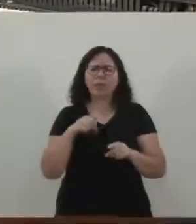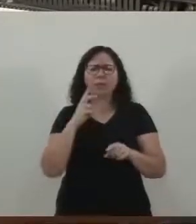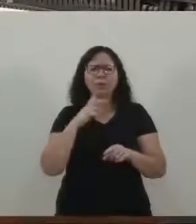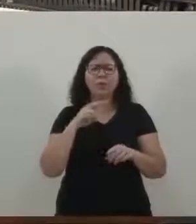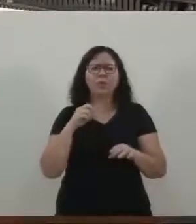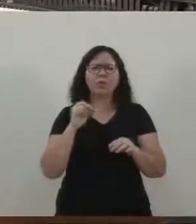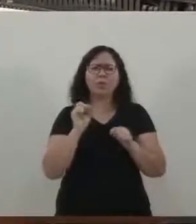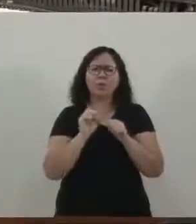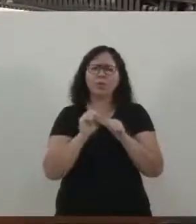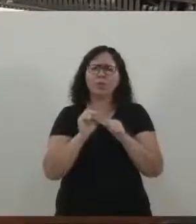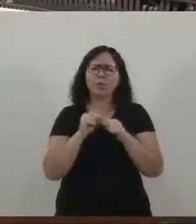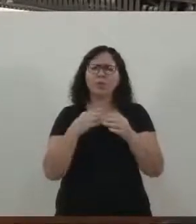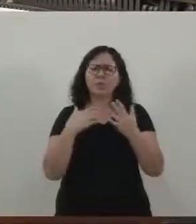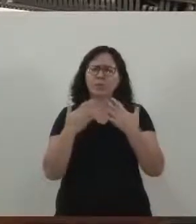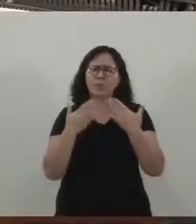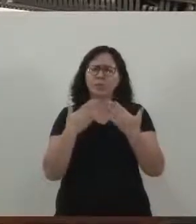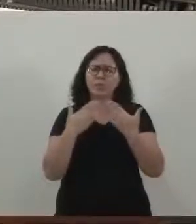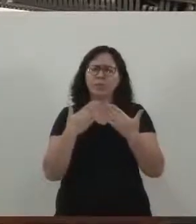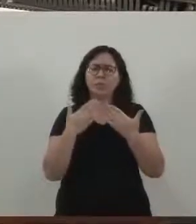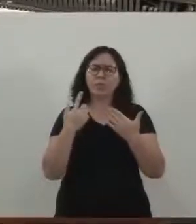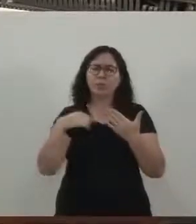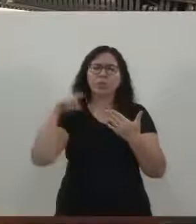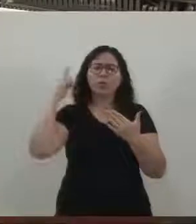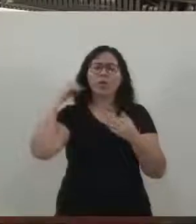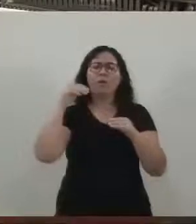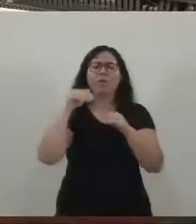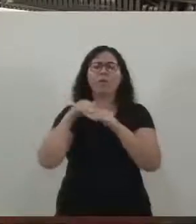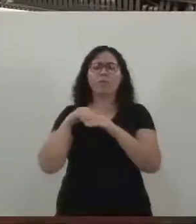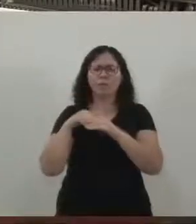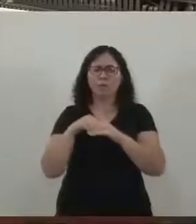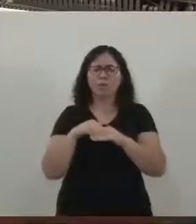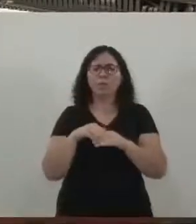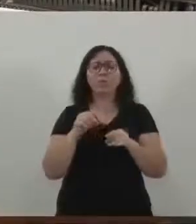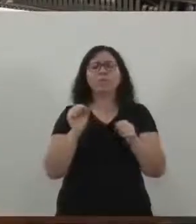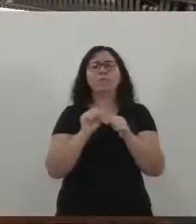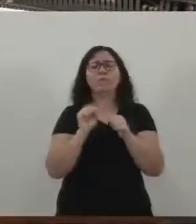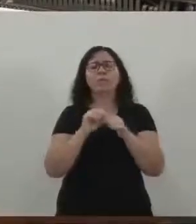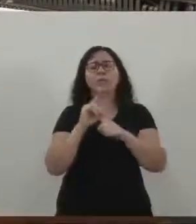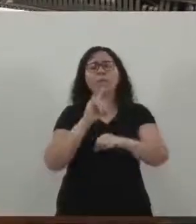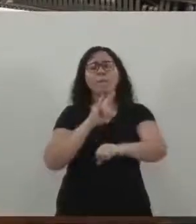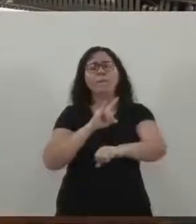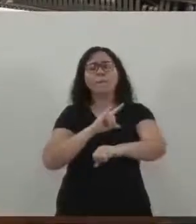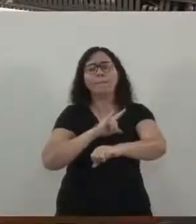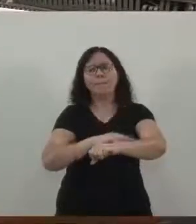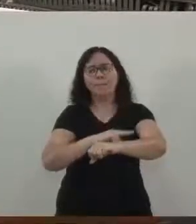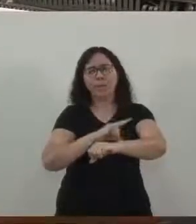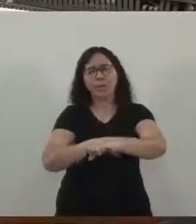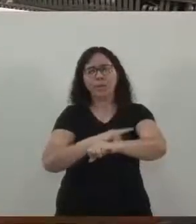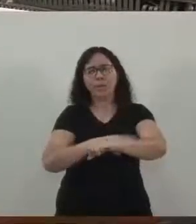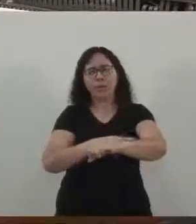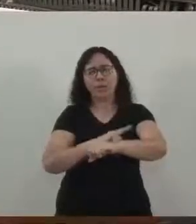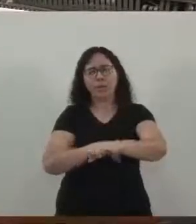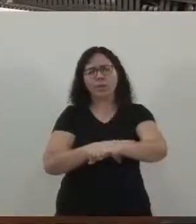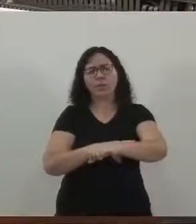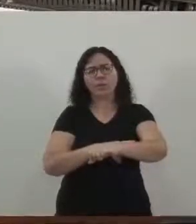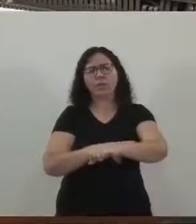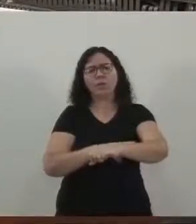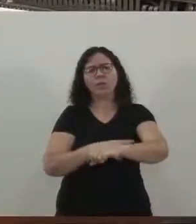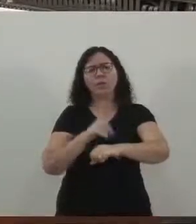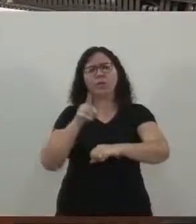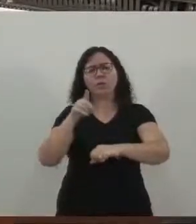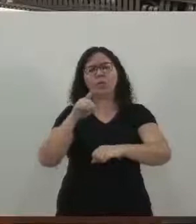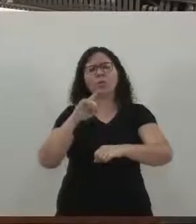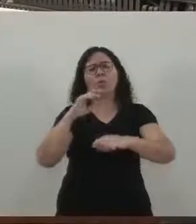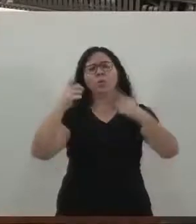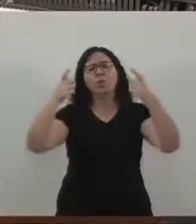fiz indicação também, há indicações passadas, vereadores, vou trabalhar nisso, para se construir um banheiro ali, né, banheiros públicos, naquela